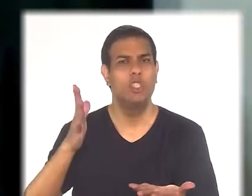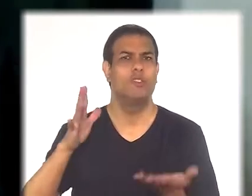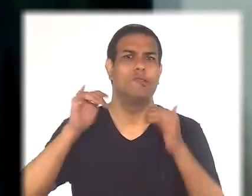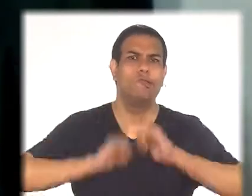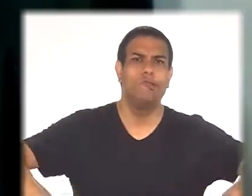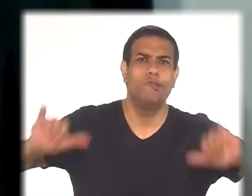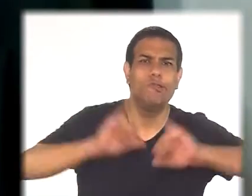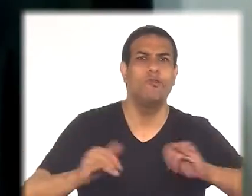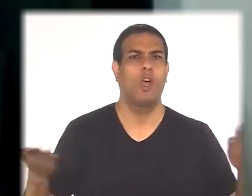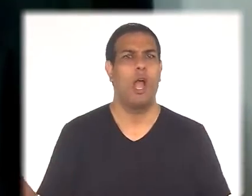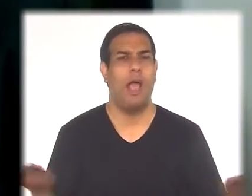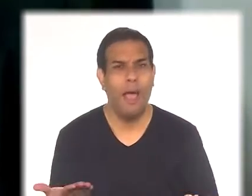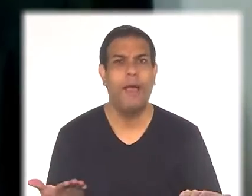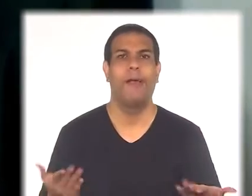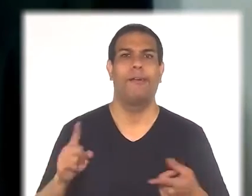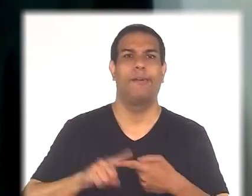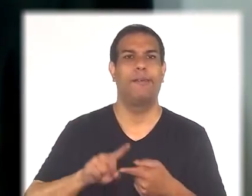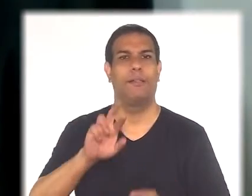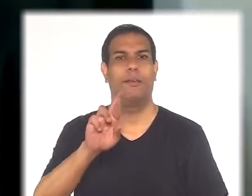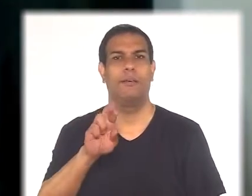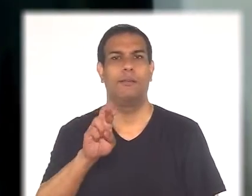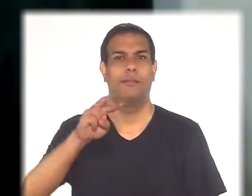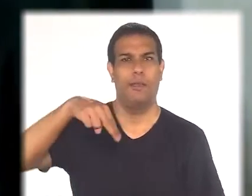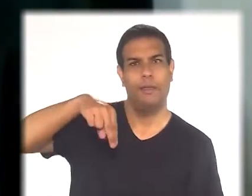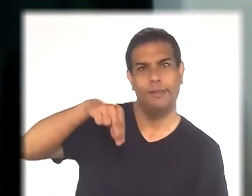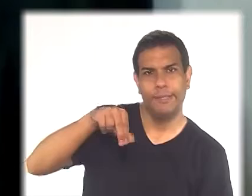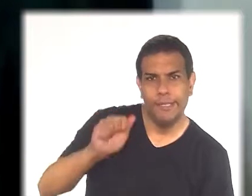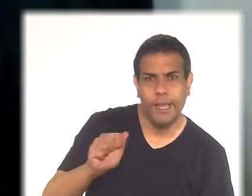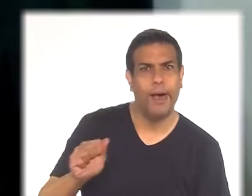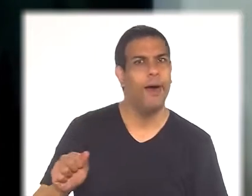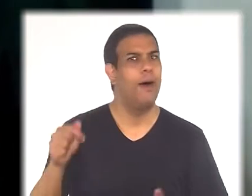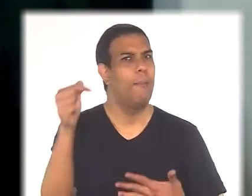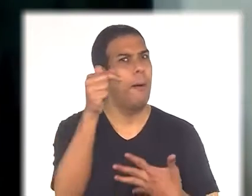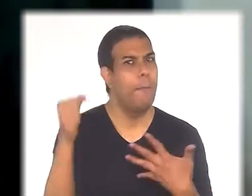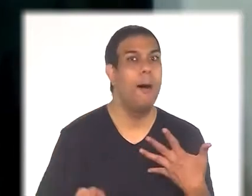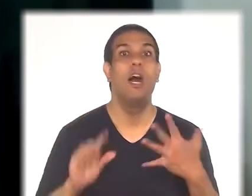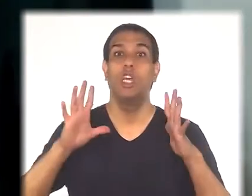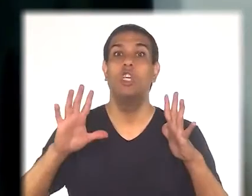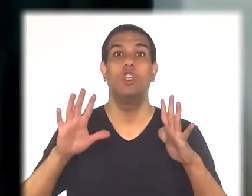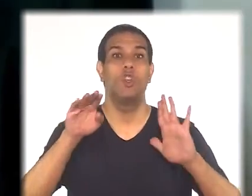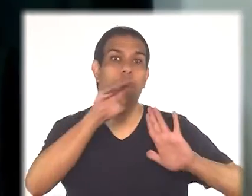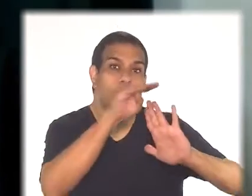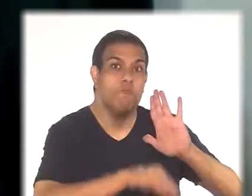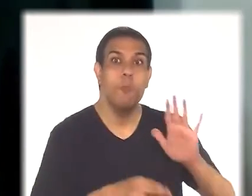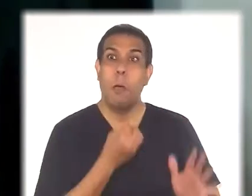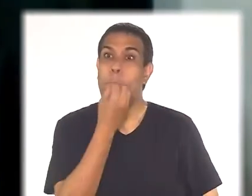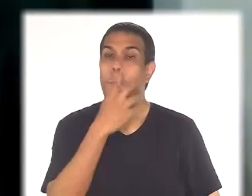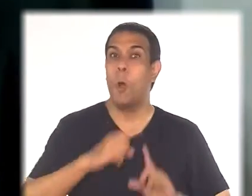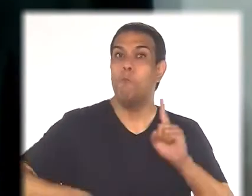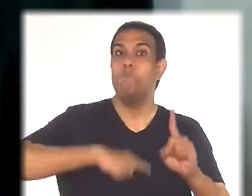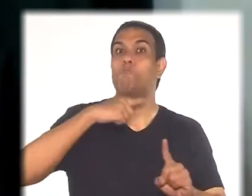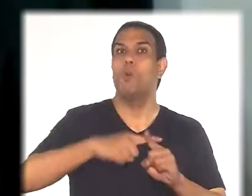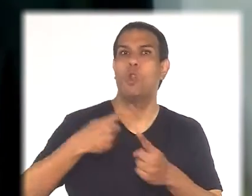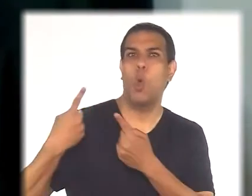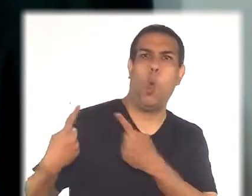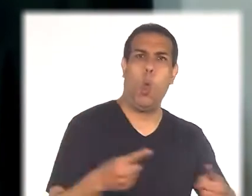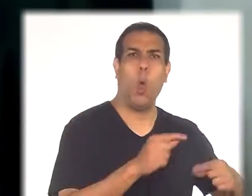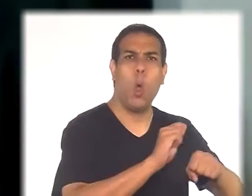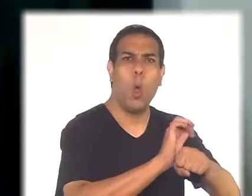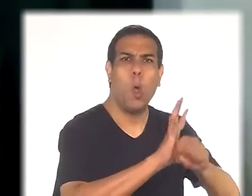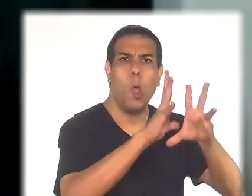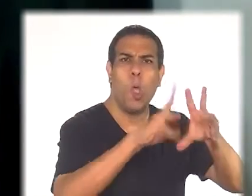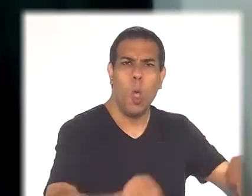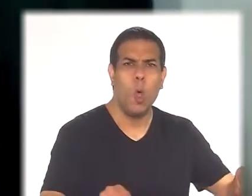vacinas que foram noticiadas agora, as vacinas de RNA, da Moderna e da Pfizer, embora tenham dados muito bacanas